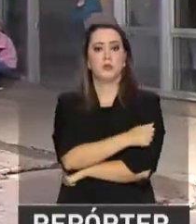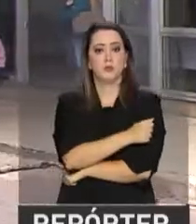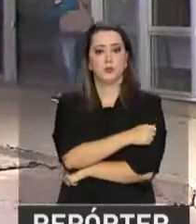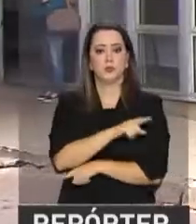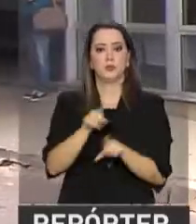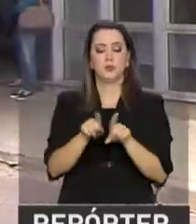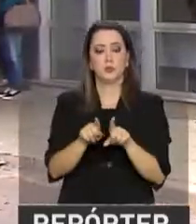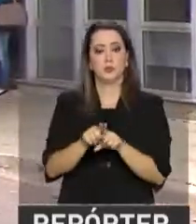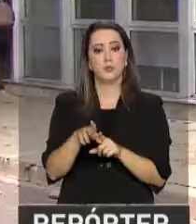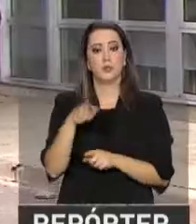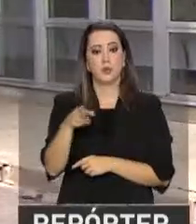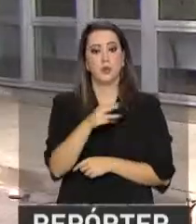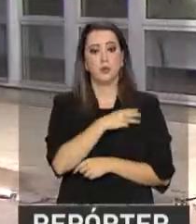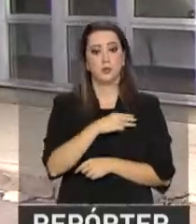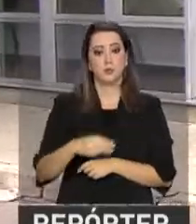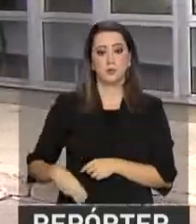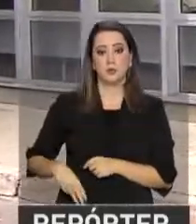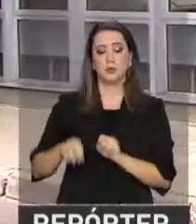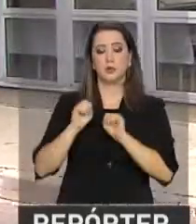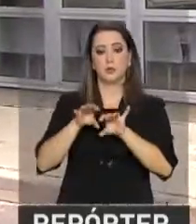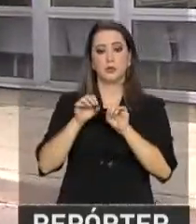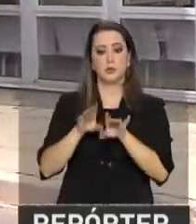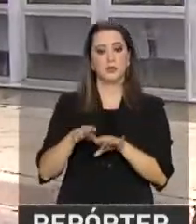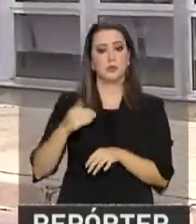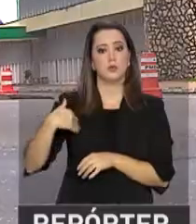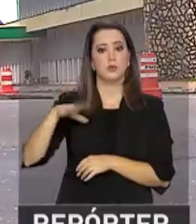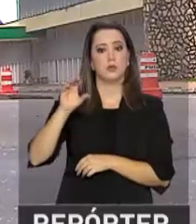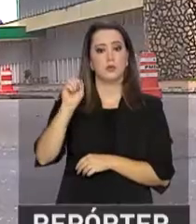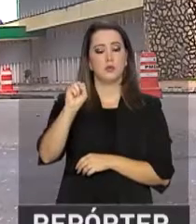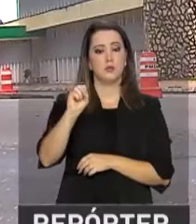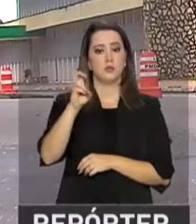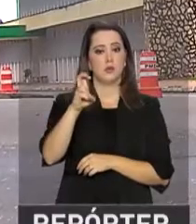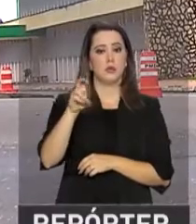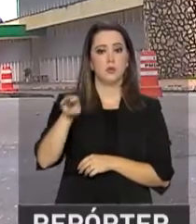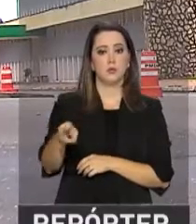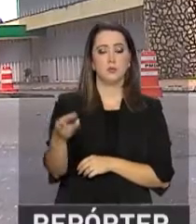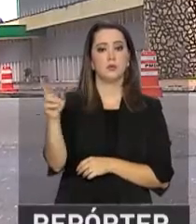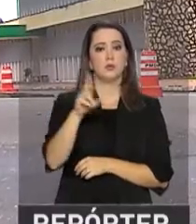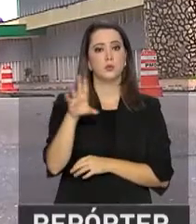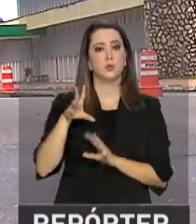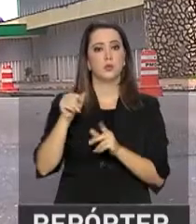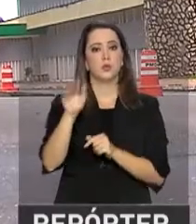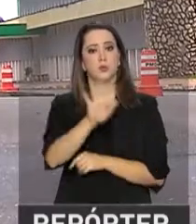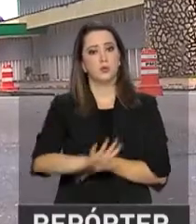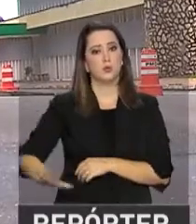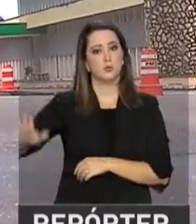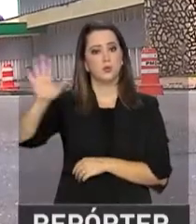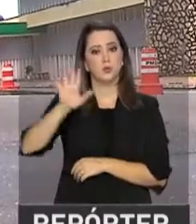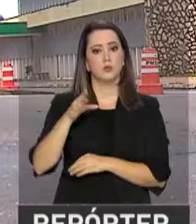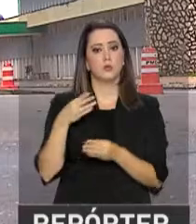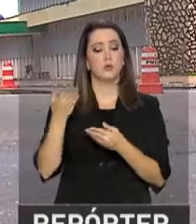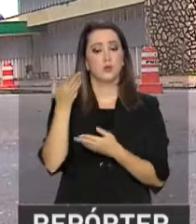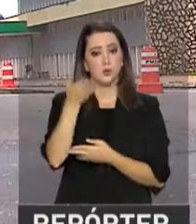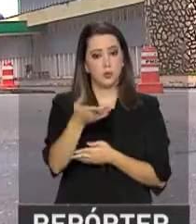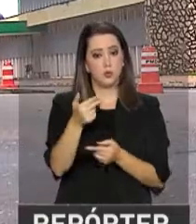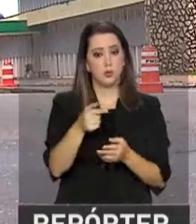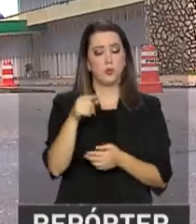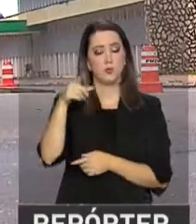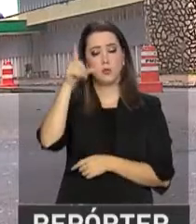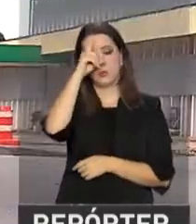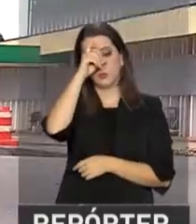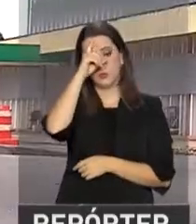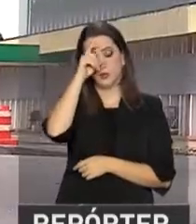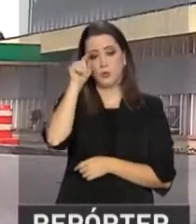o ministério da educação liberou mais de 85 milhões de reais para hospitais universitários de todo o país como esse aqui em